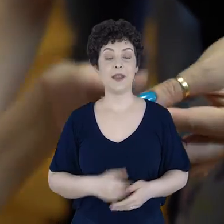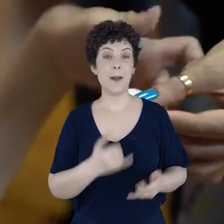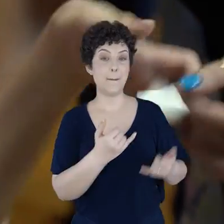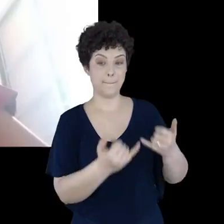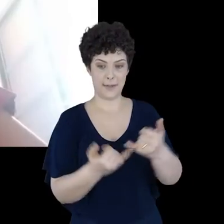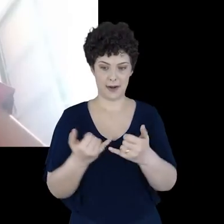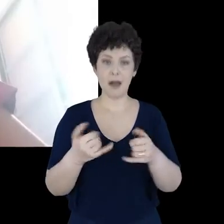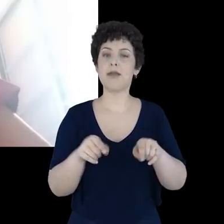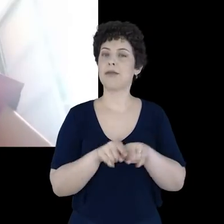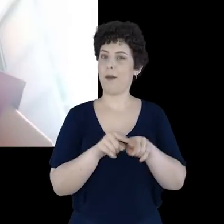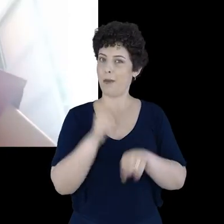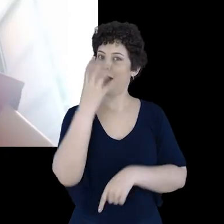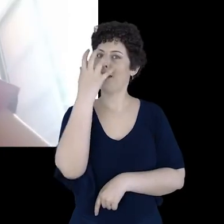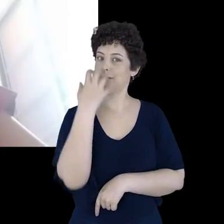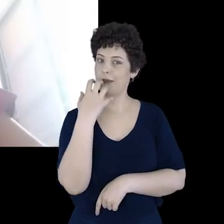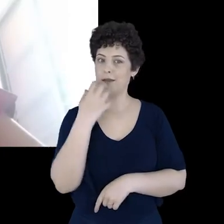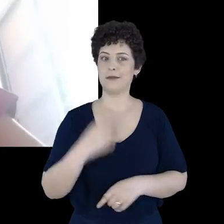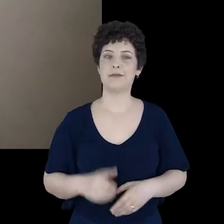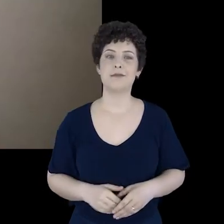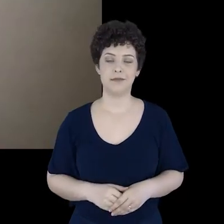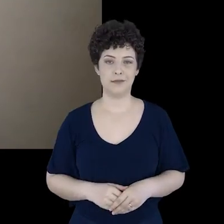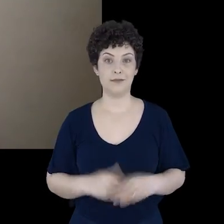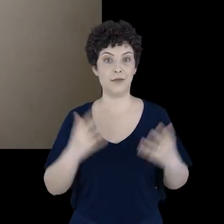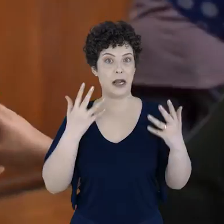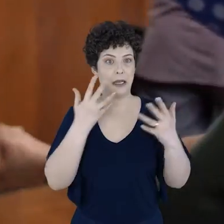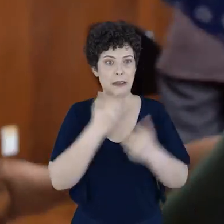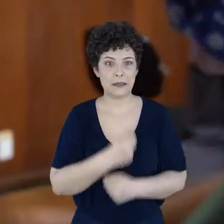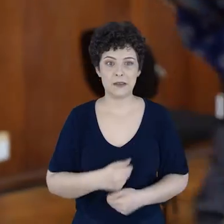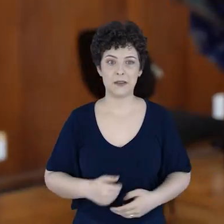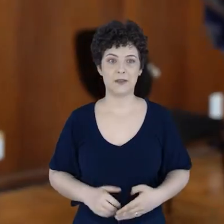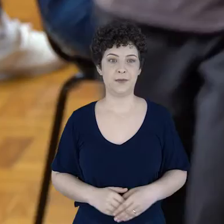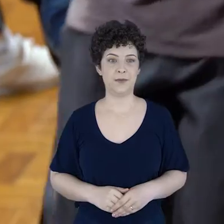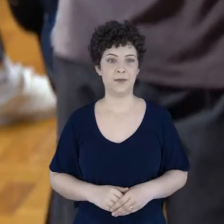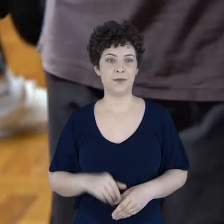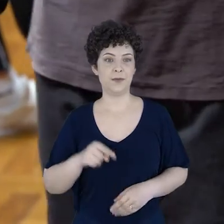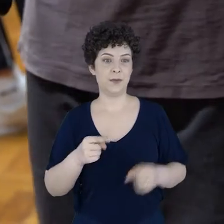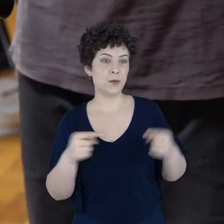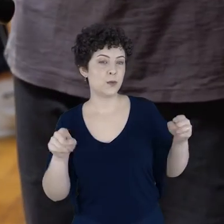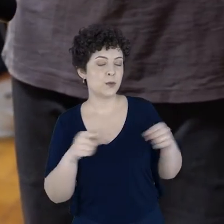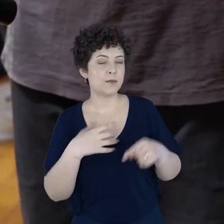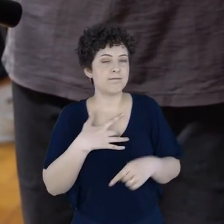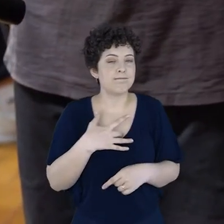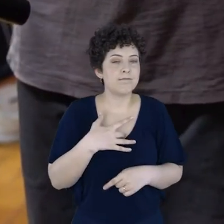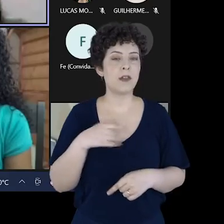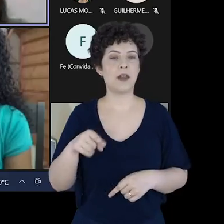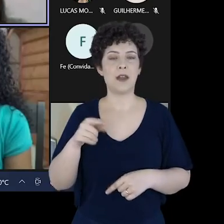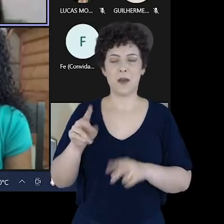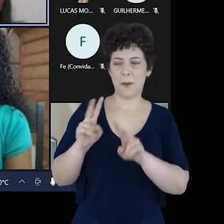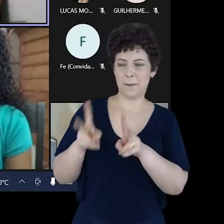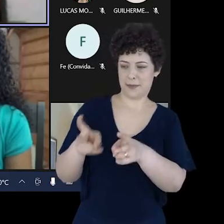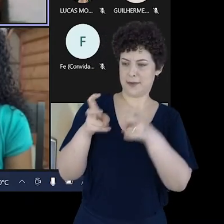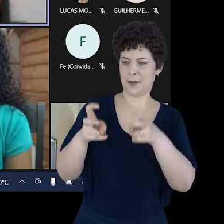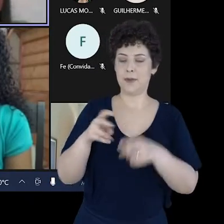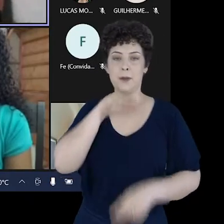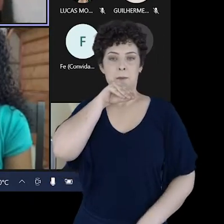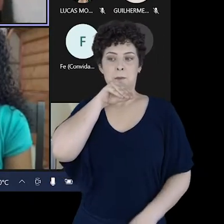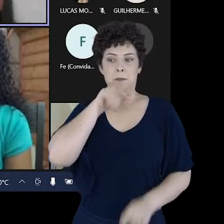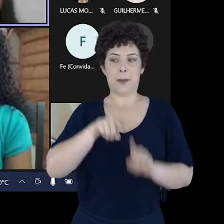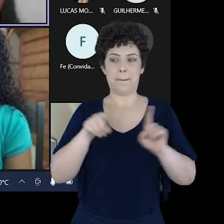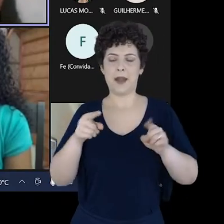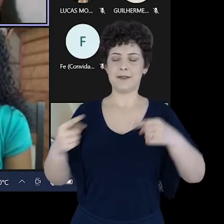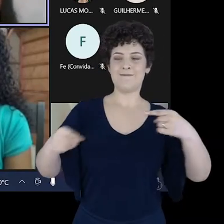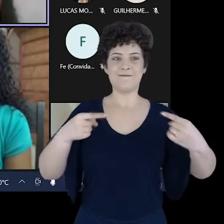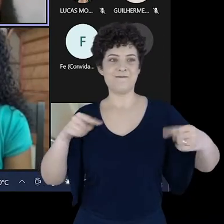deficiências gesticula. Brincadeira também é coisa séria. Foi lindo. Moça manda um beijo. Eu vi ali ela toda